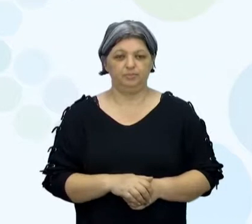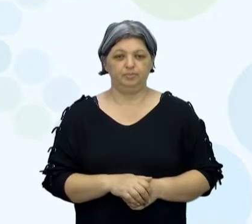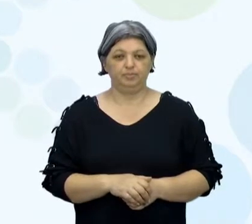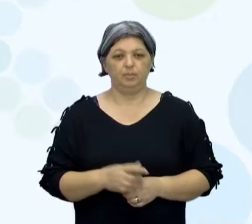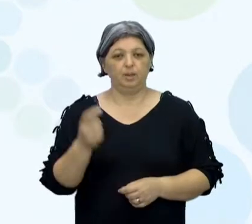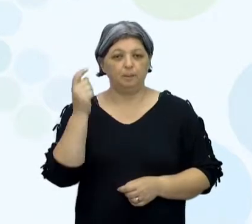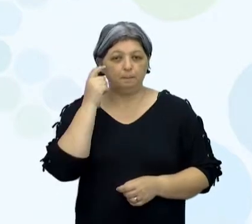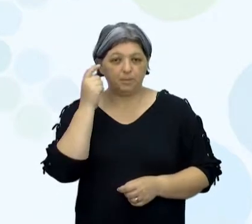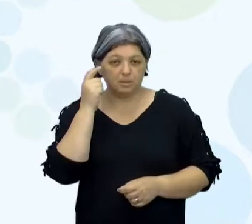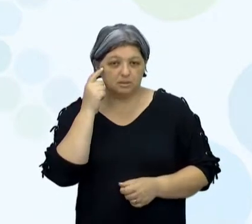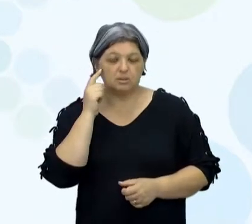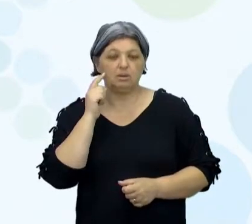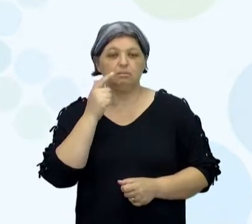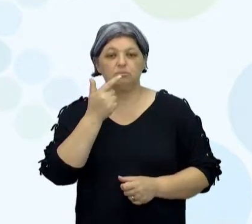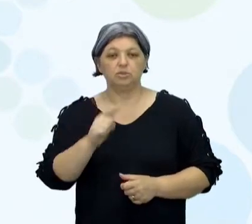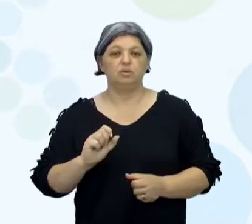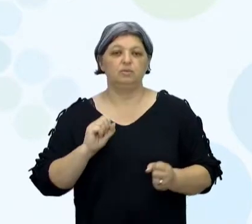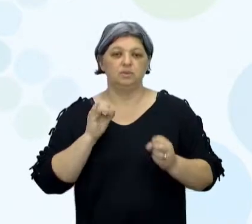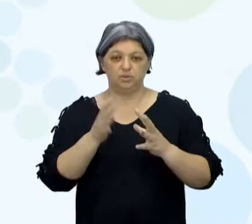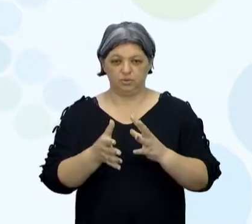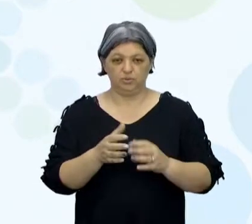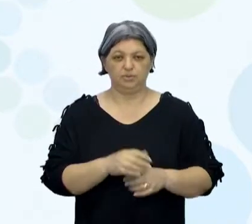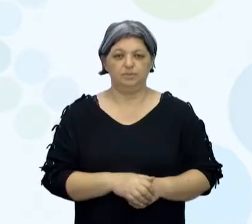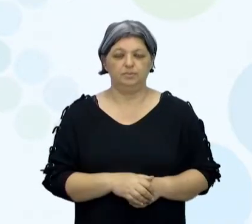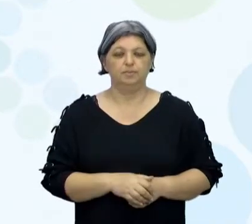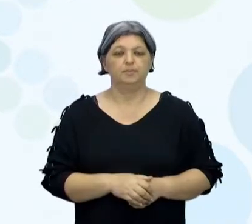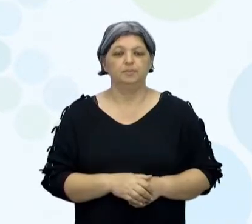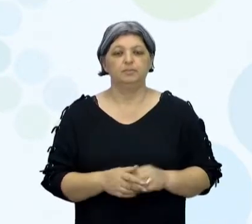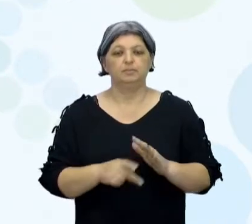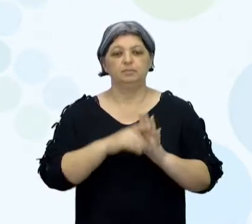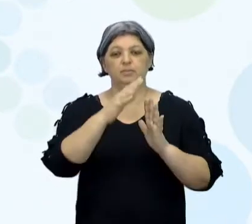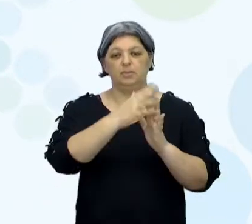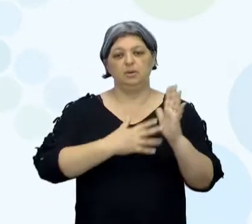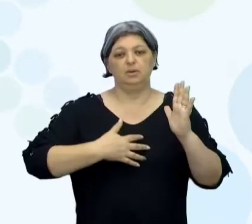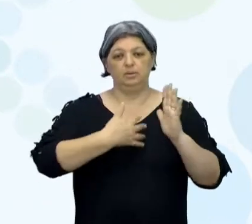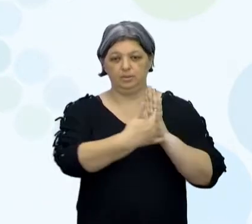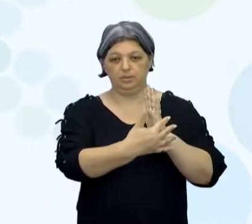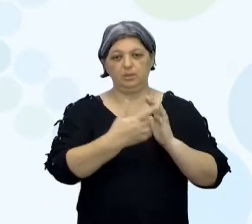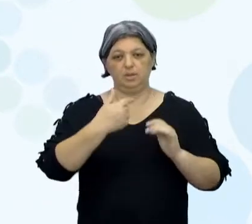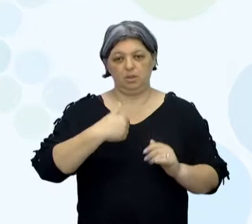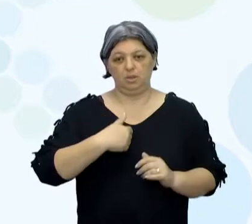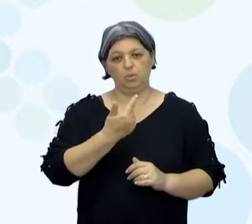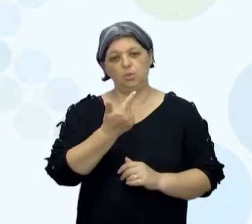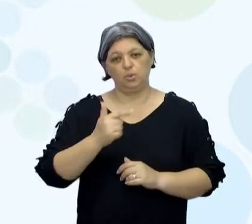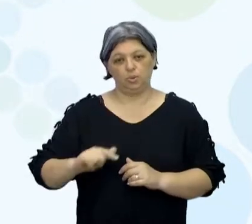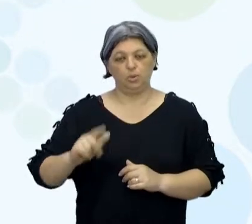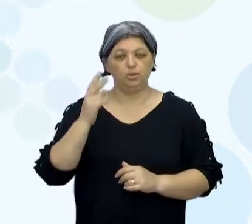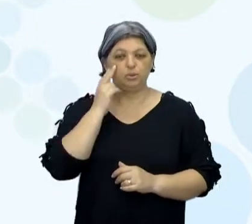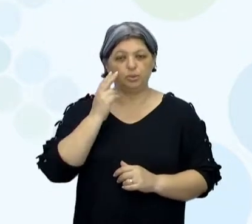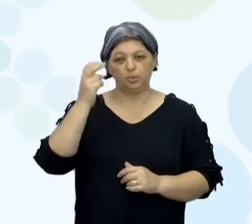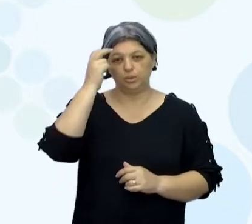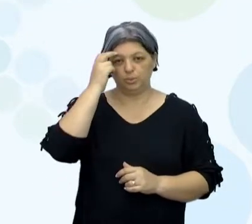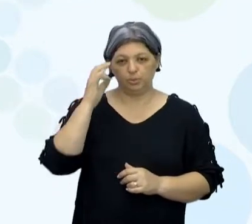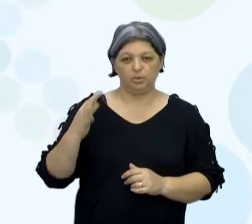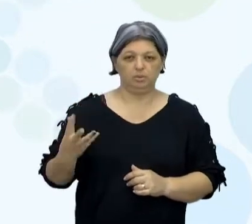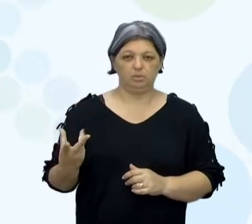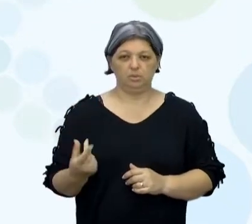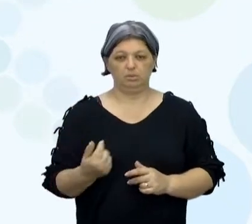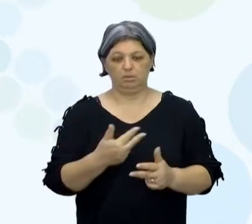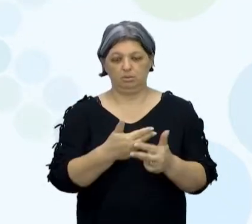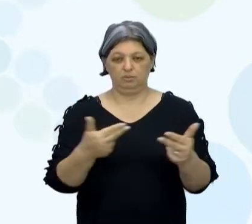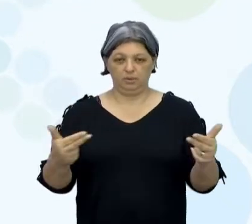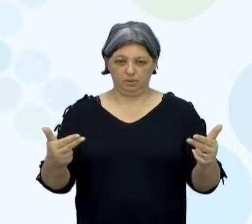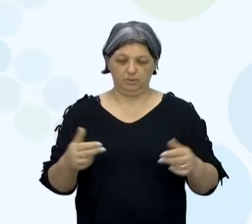suas atitudes e o componente curricular então é eu e o outro culturas no plural